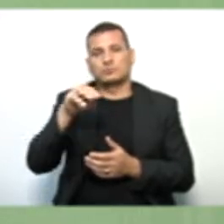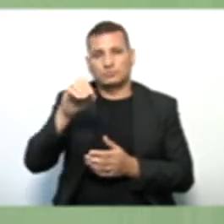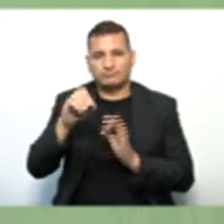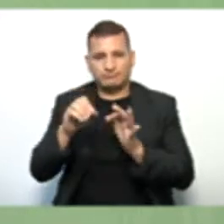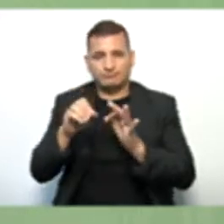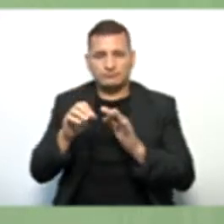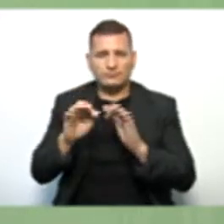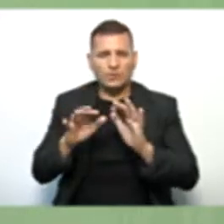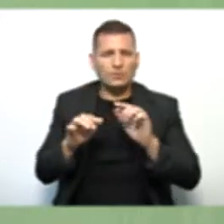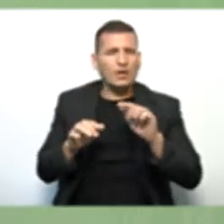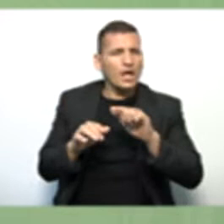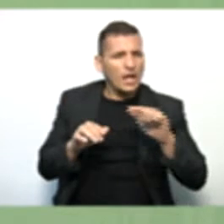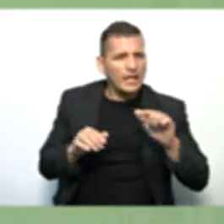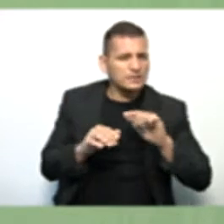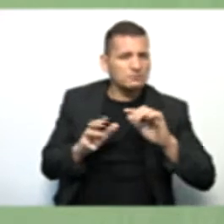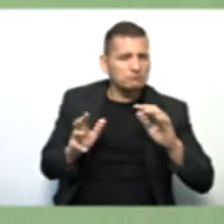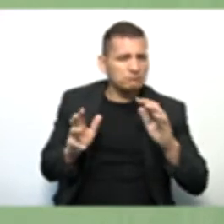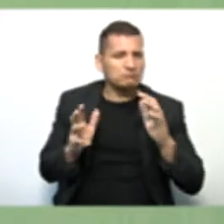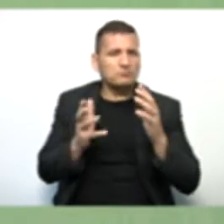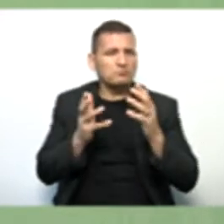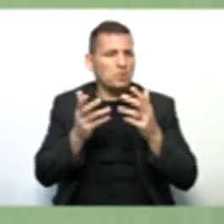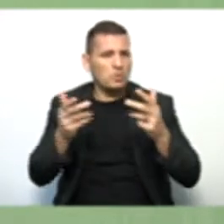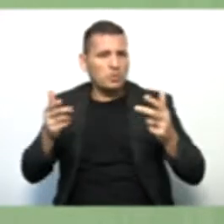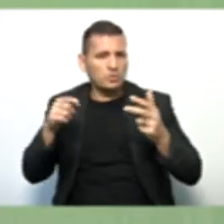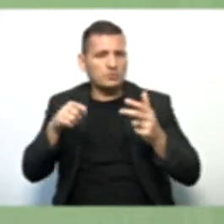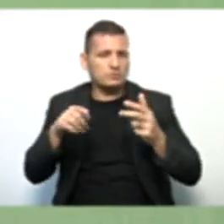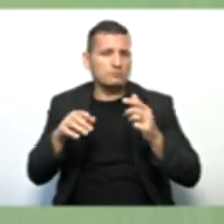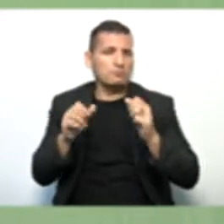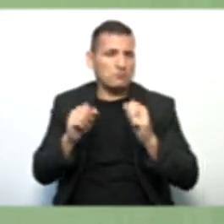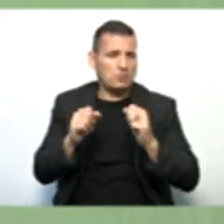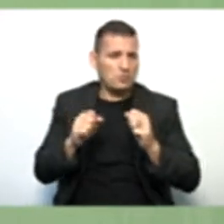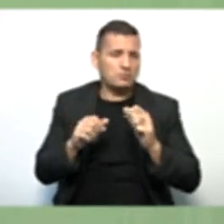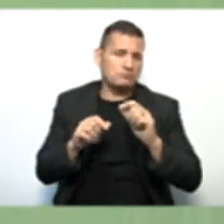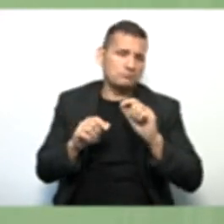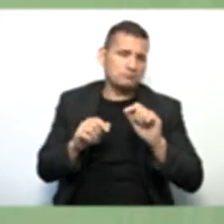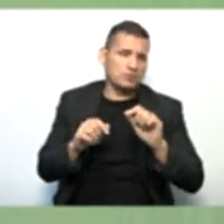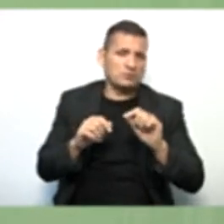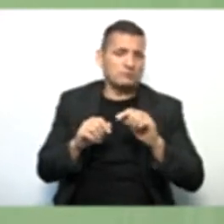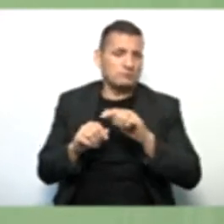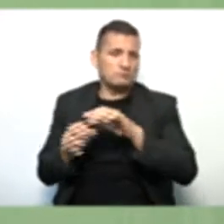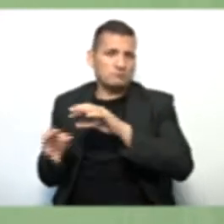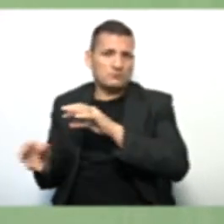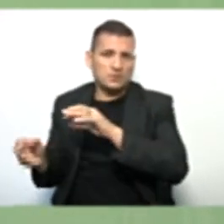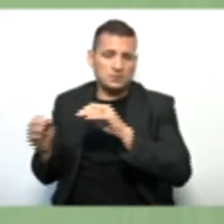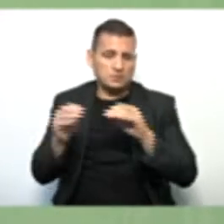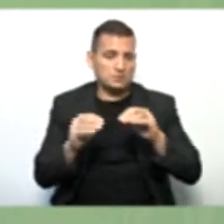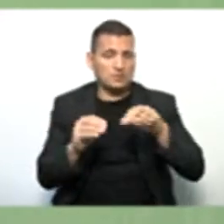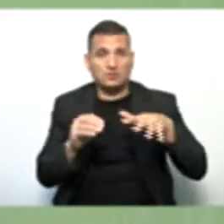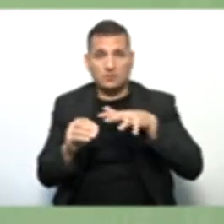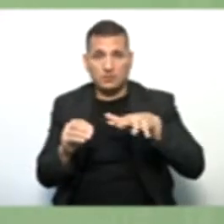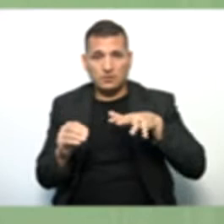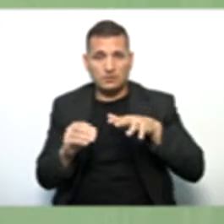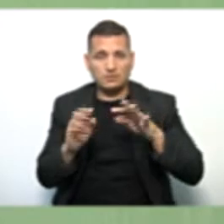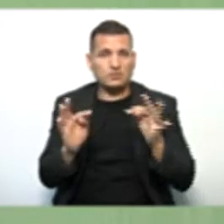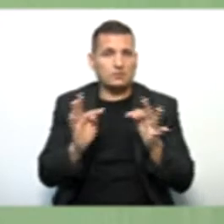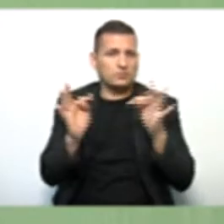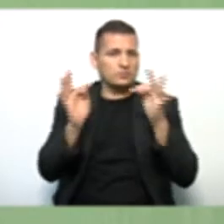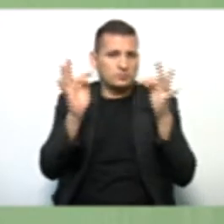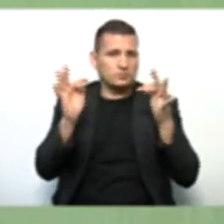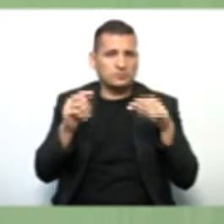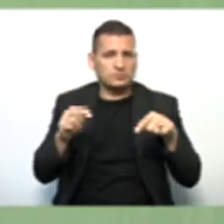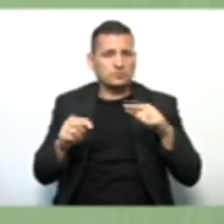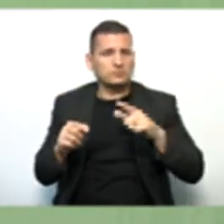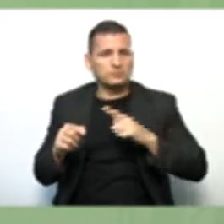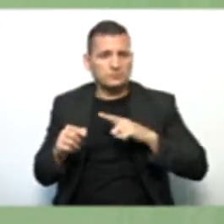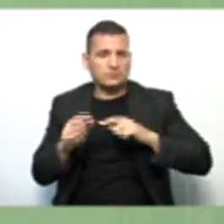tá, que apenas imaginamos, passam para o mundo da tecnologia, em que temos